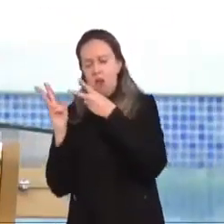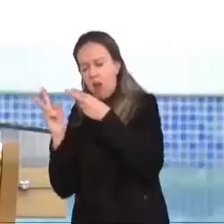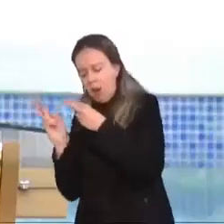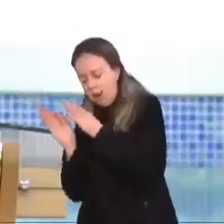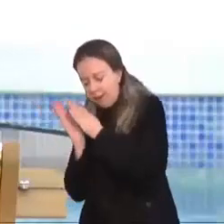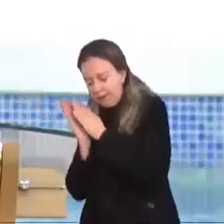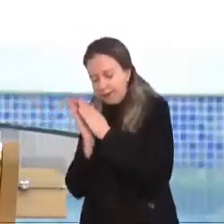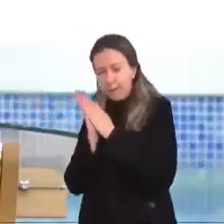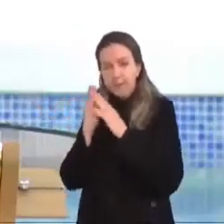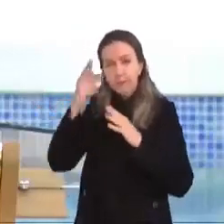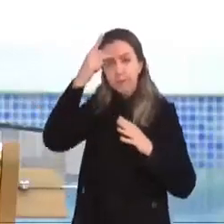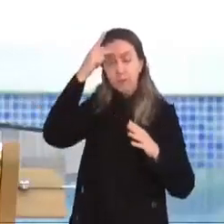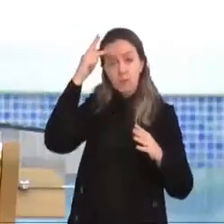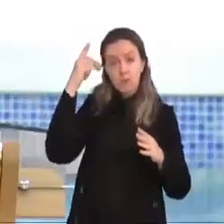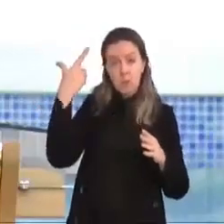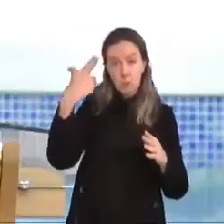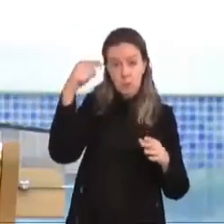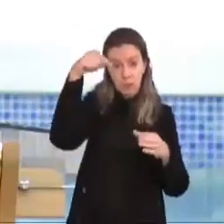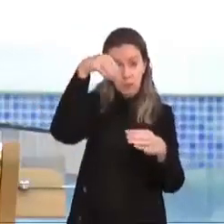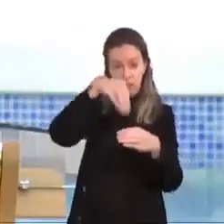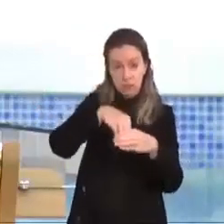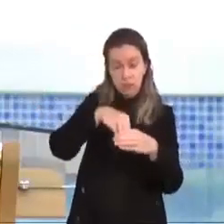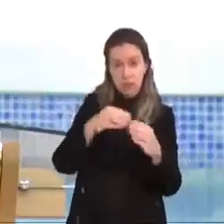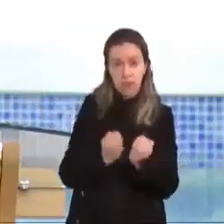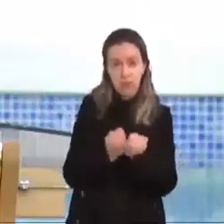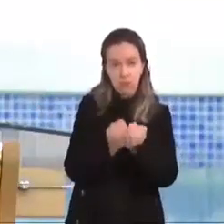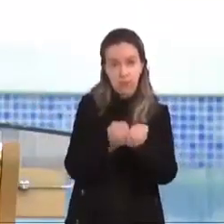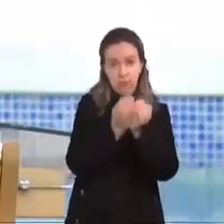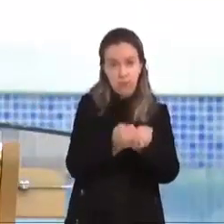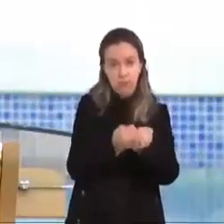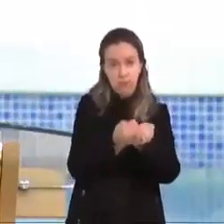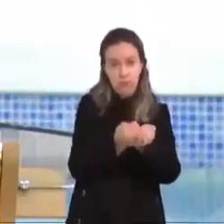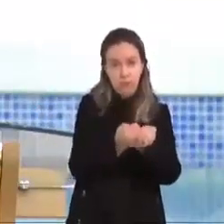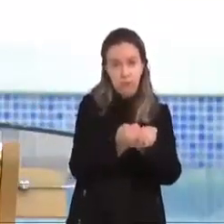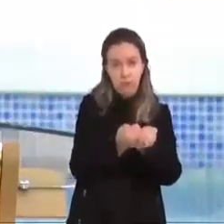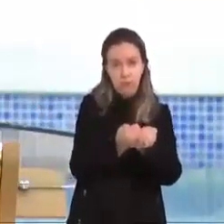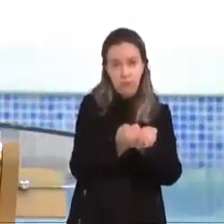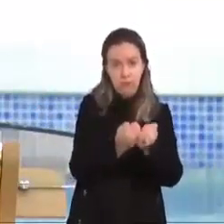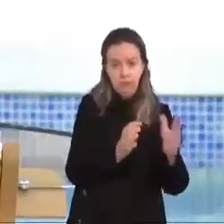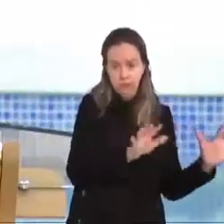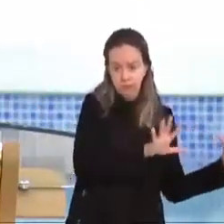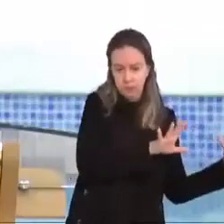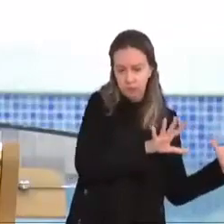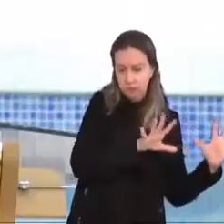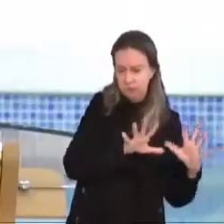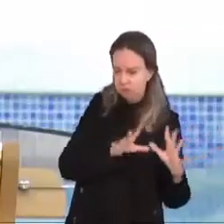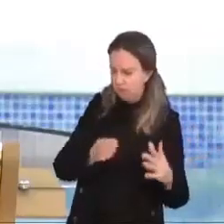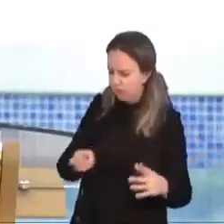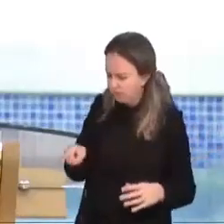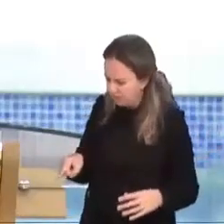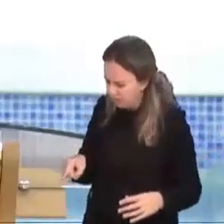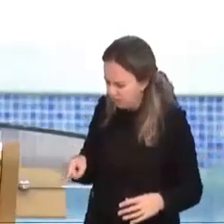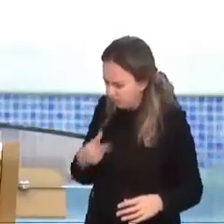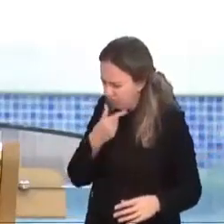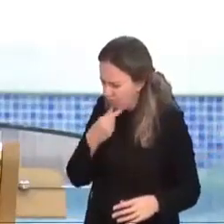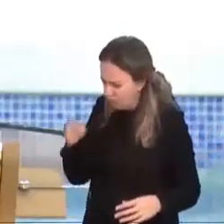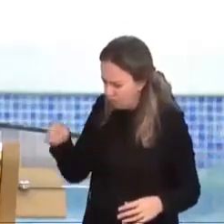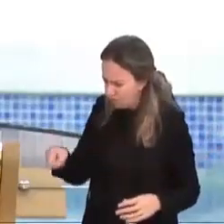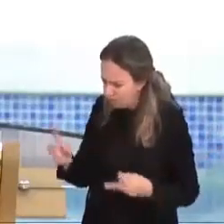Você está em alto mar, numa tempestade, e pede para ser jogado. O que, que ele está querendo?